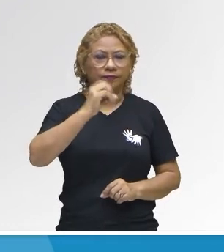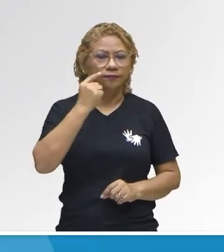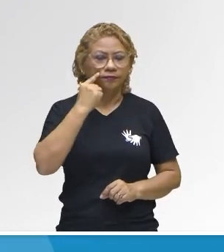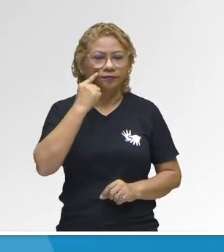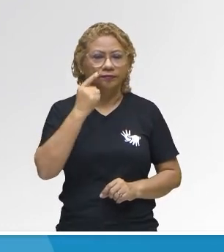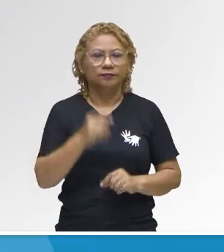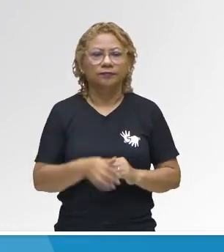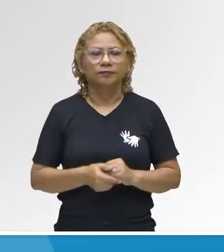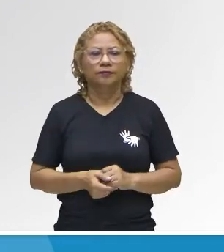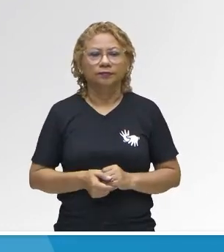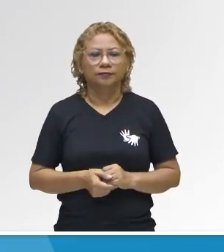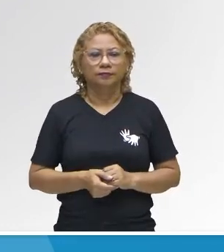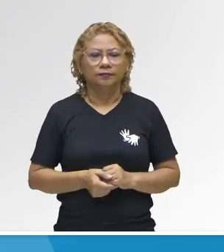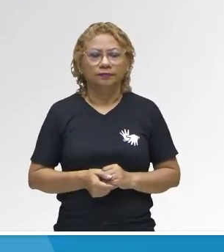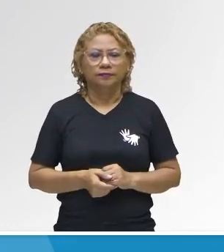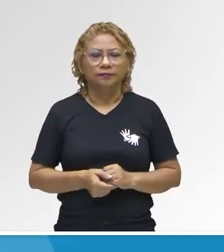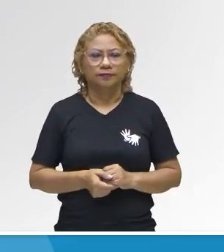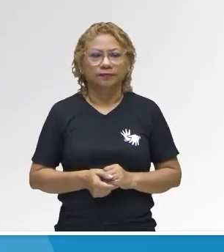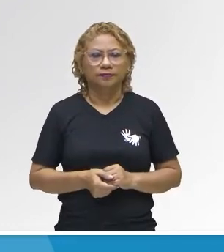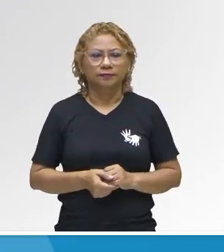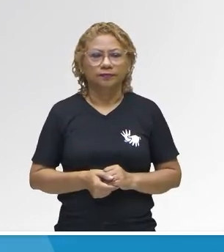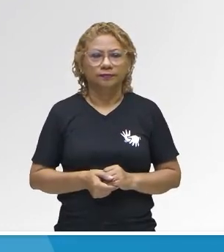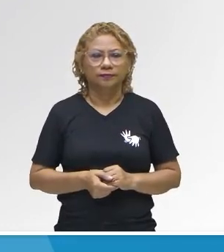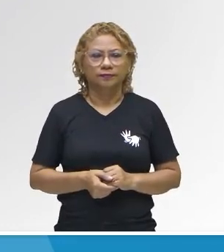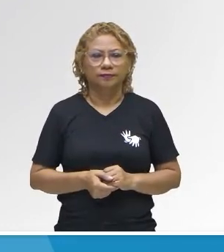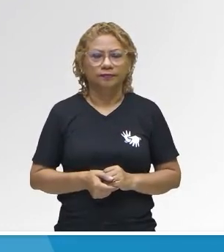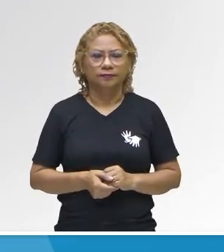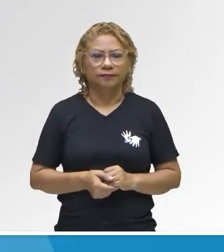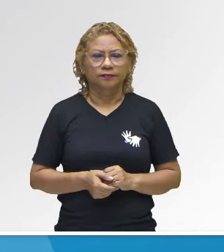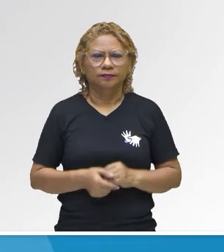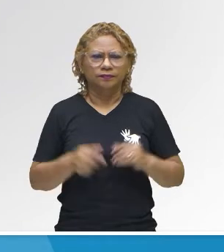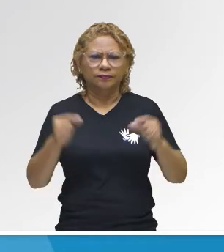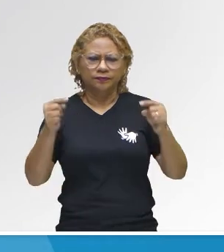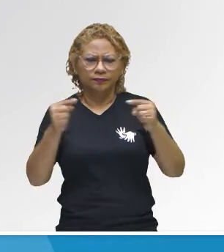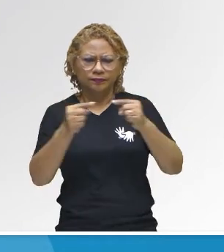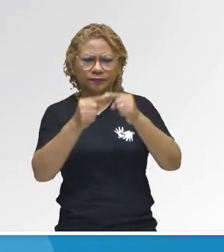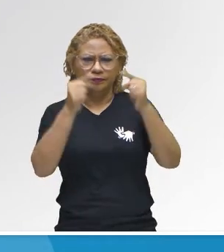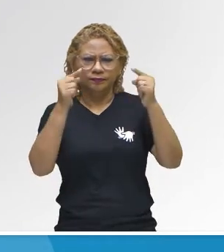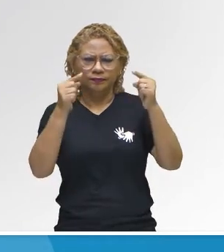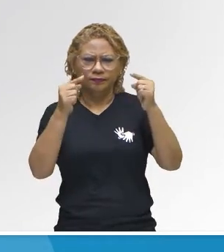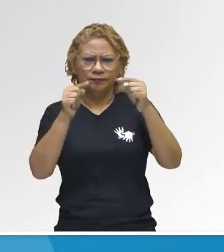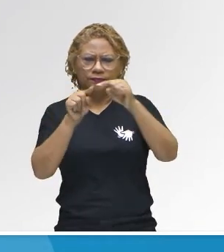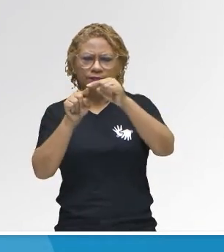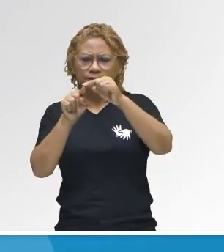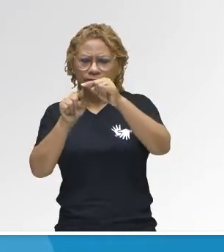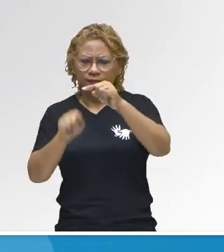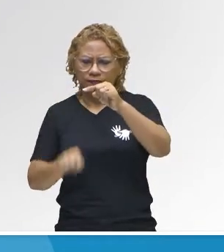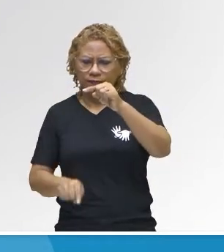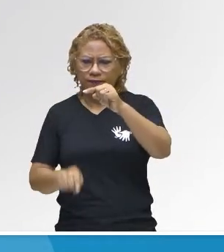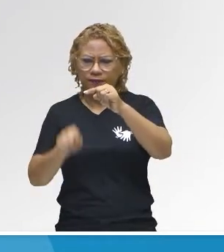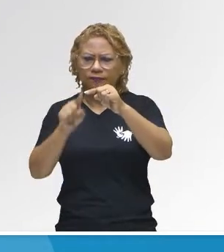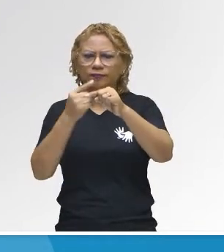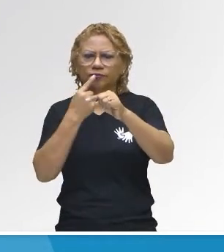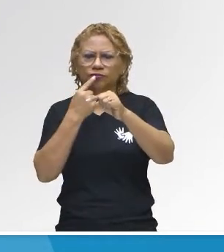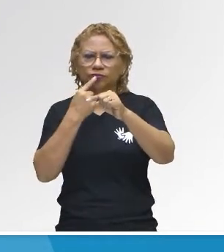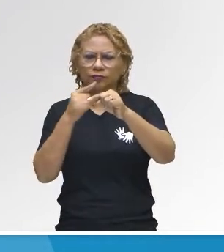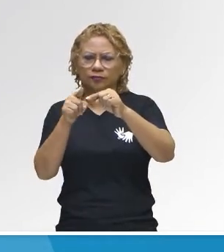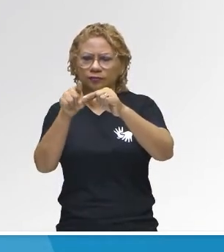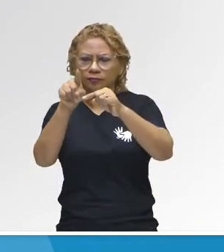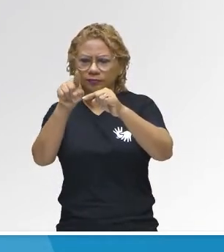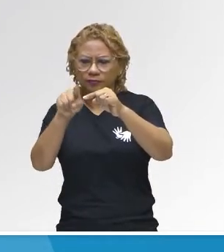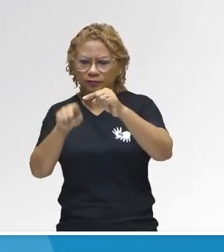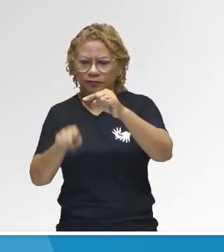Temos aqui o ângulo de 120 graus e olha só, será que ela também não vai encontrar com a reta tangente?